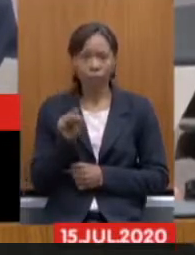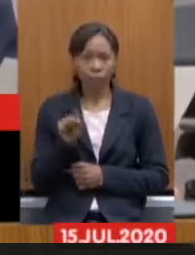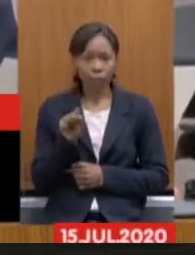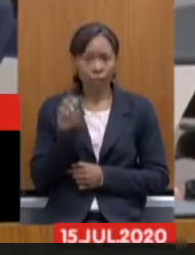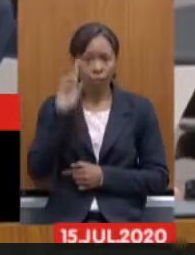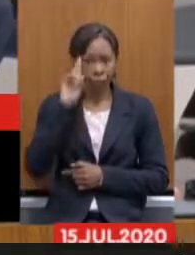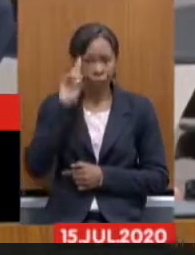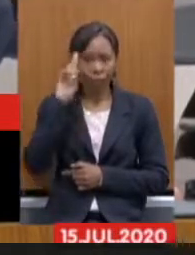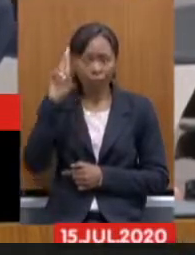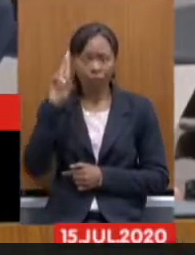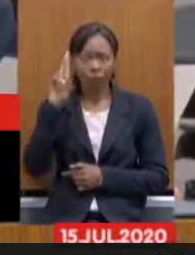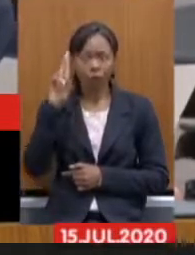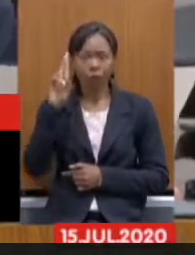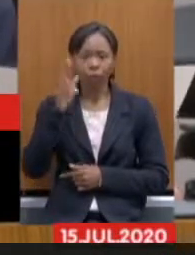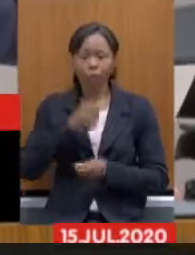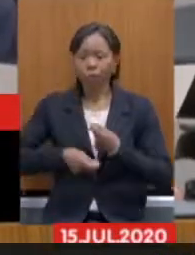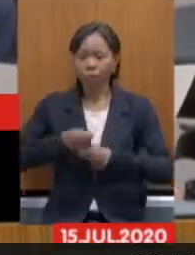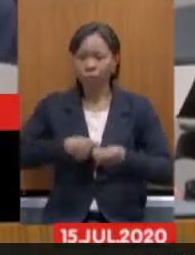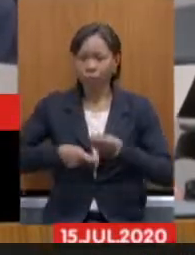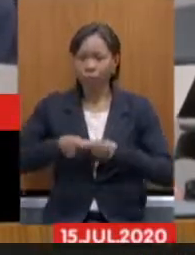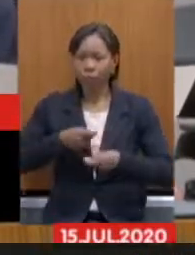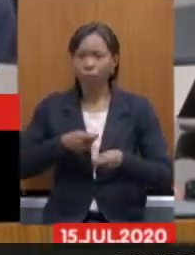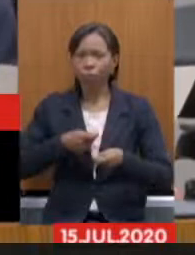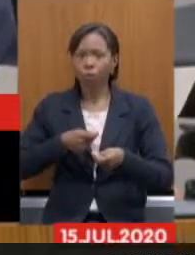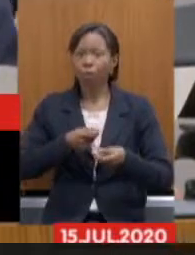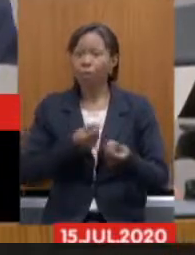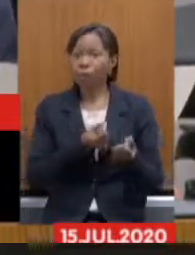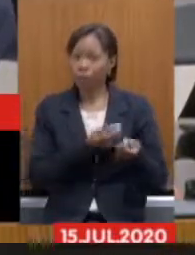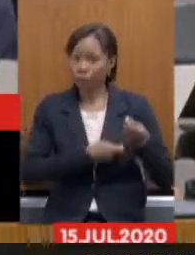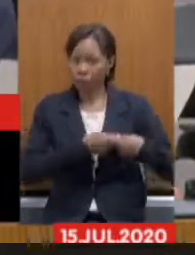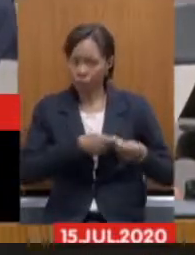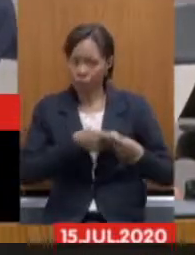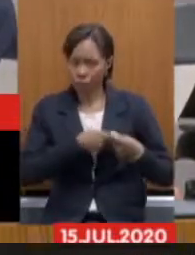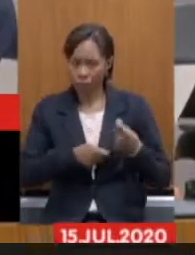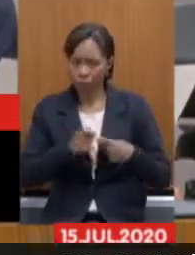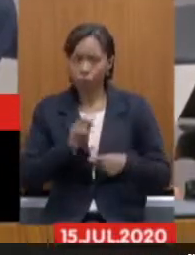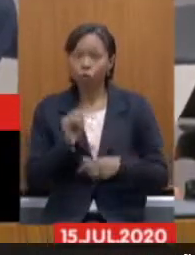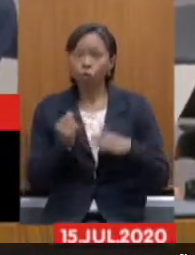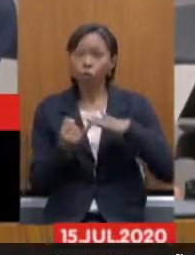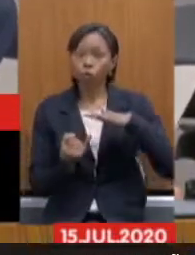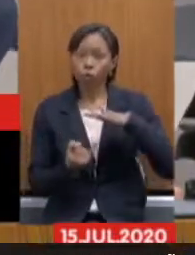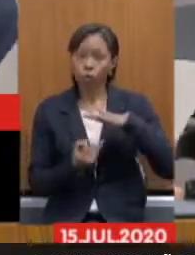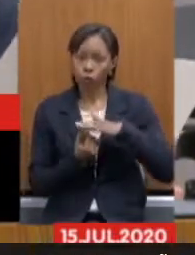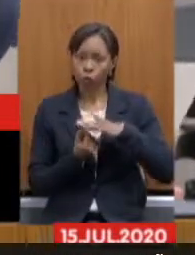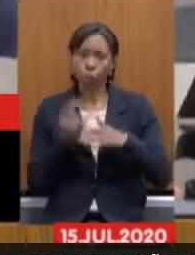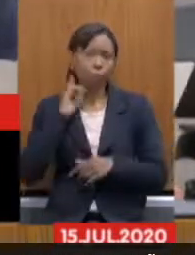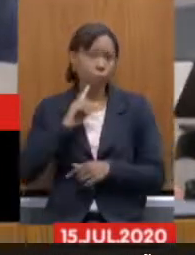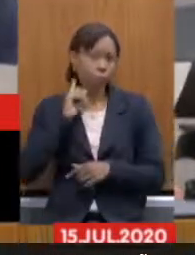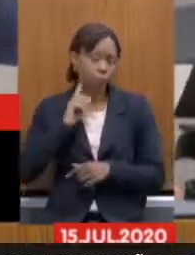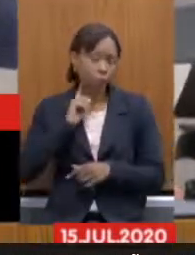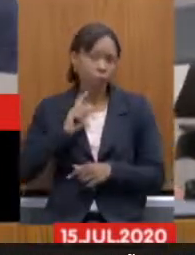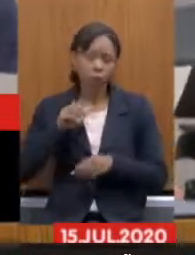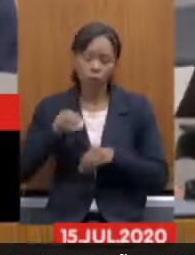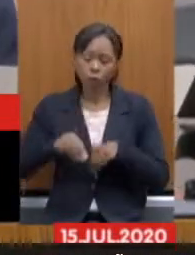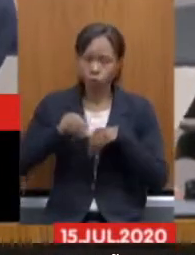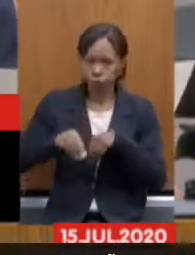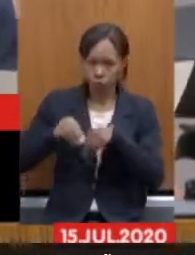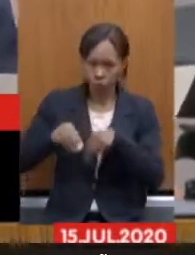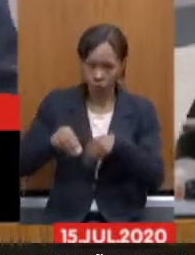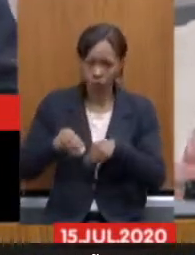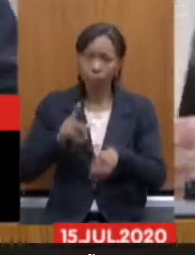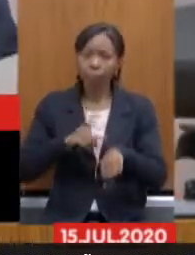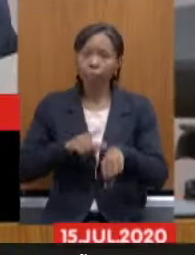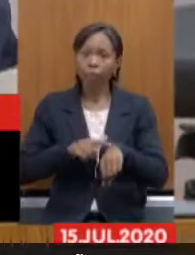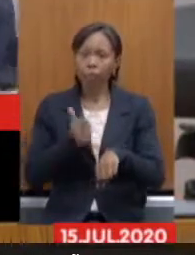diretor administrativo e financeiro da associação dos servidores do instituto mineiro de agropecuária que disporá de 15